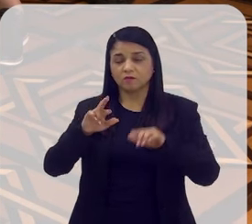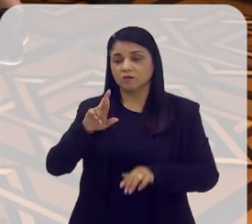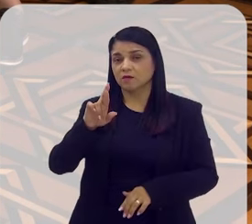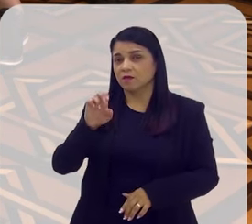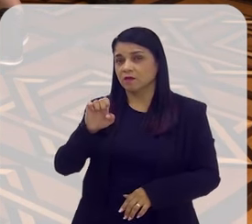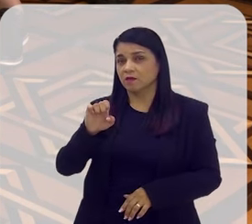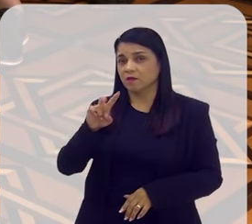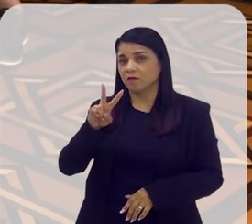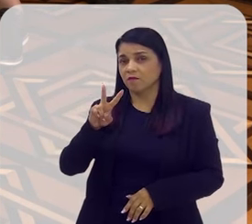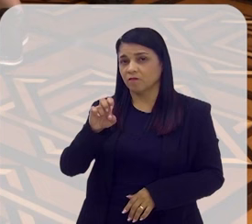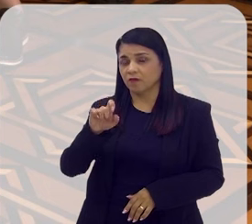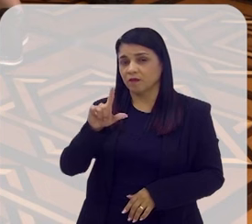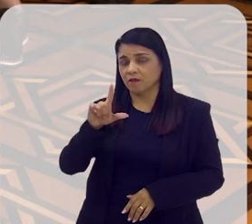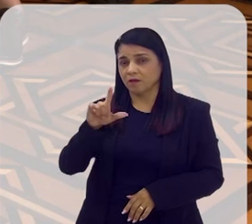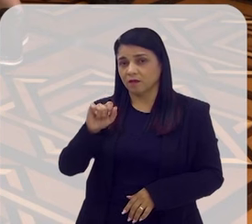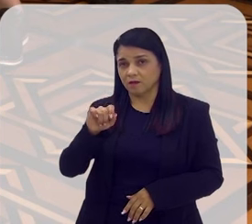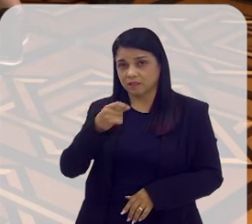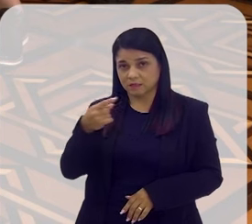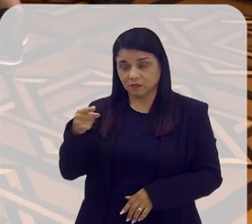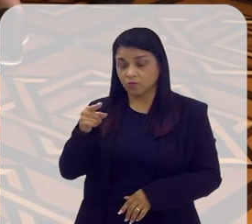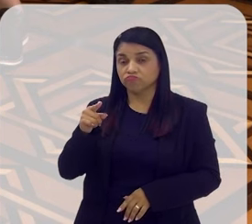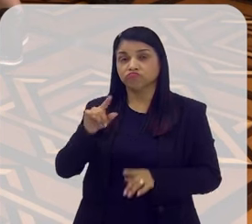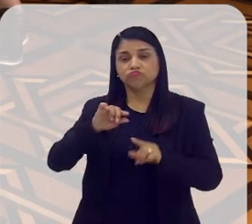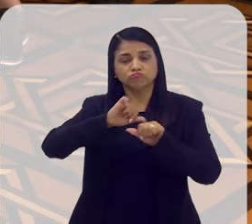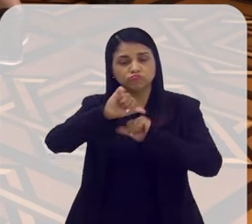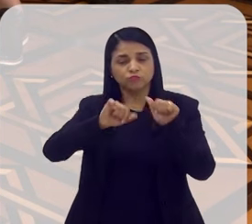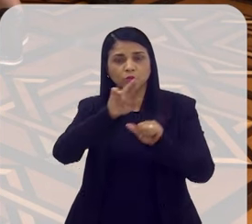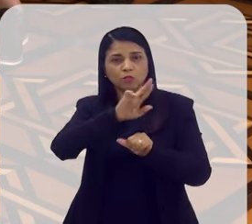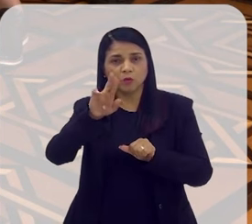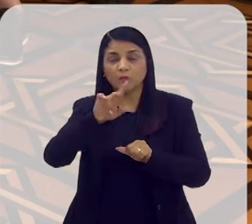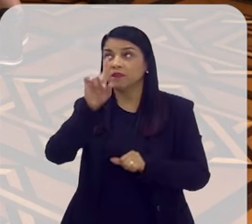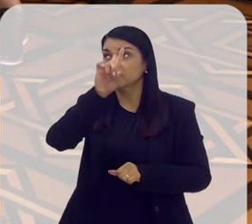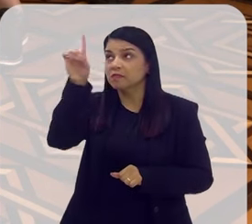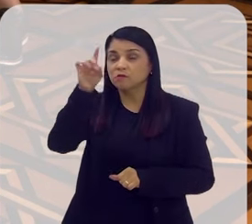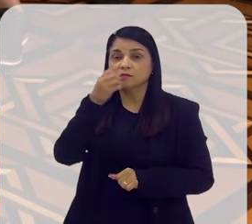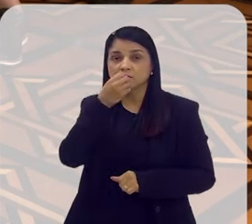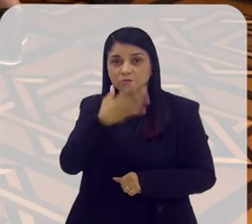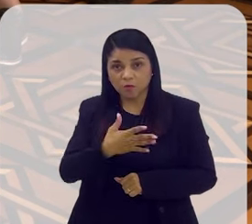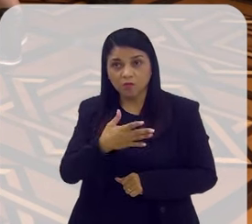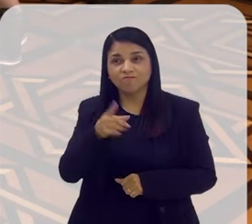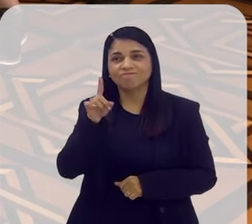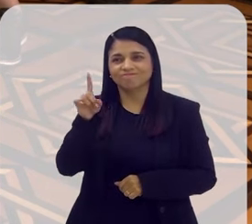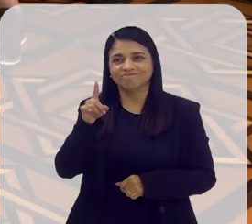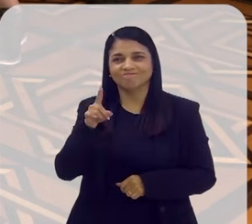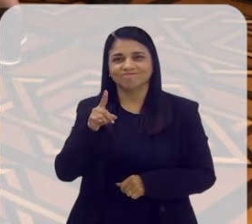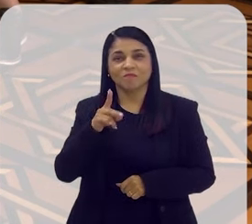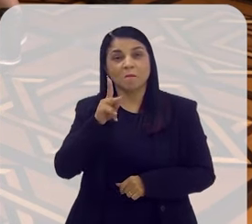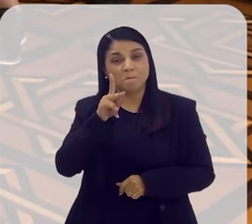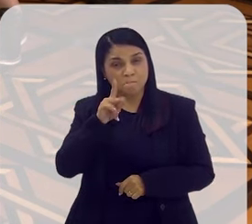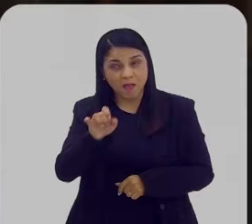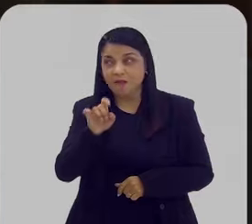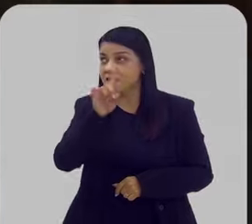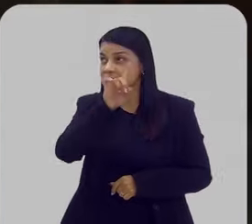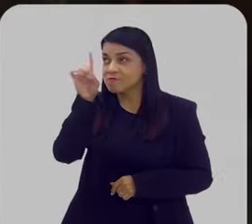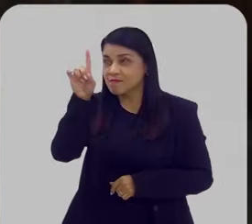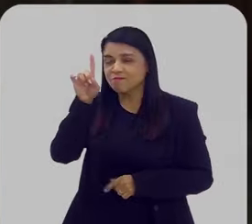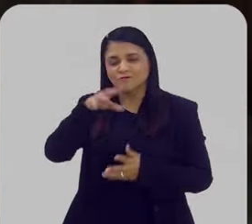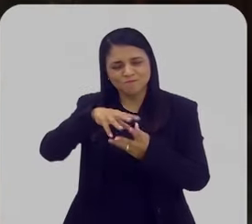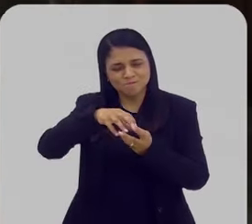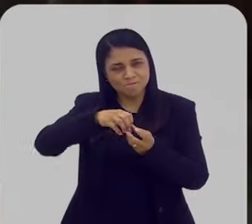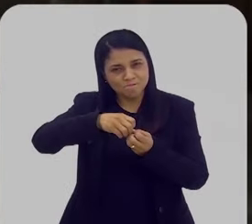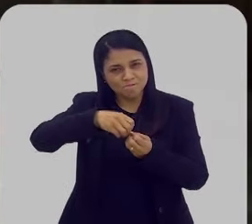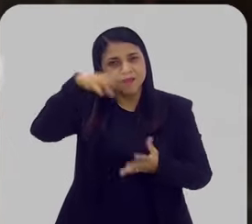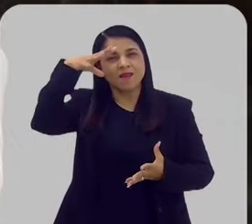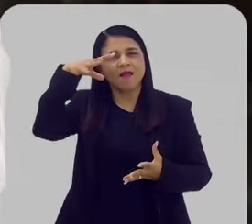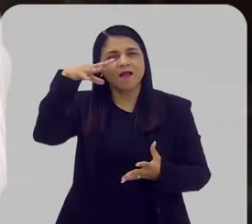quadro Revelação de Revelação Deus é Bom. Então, significa que o Pai ainda